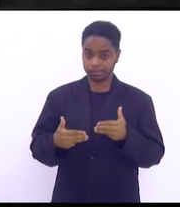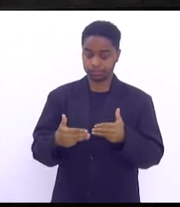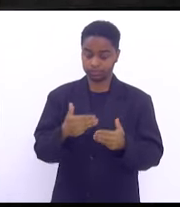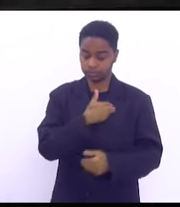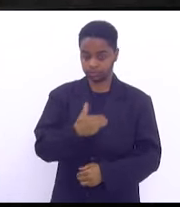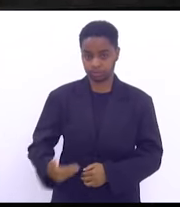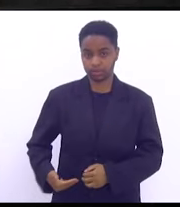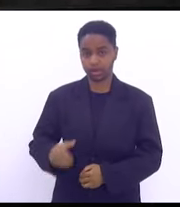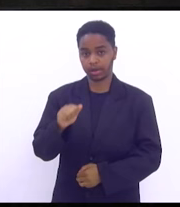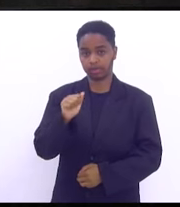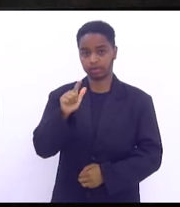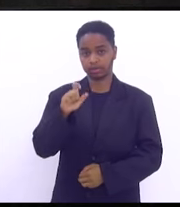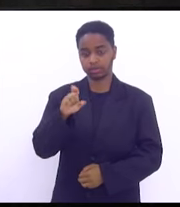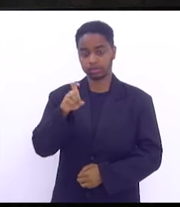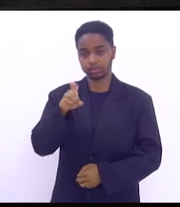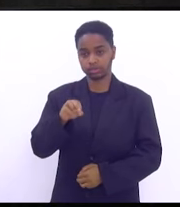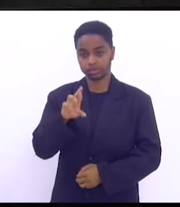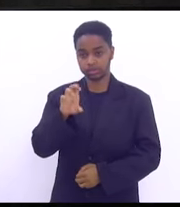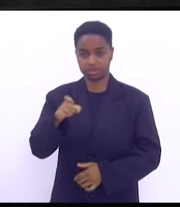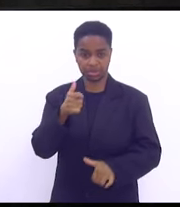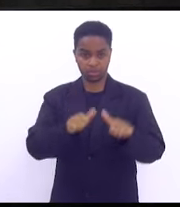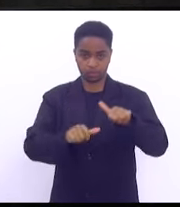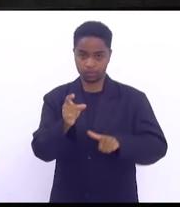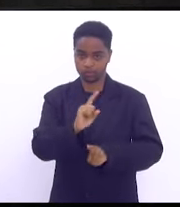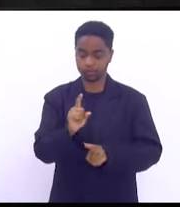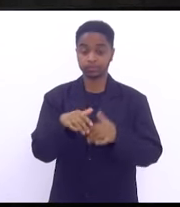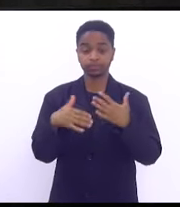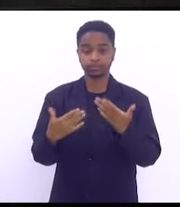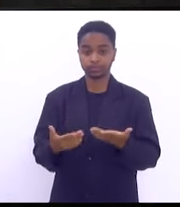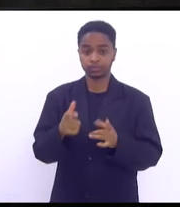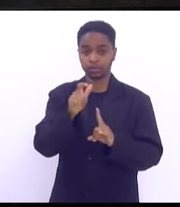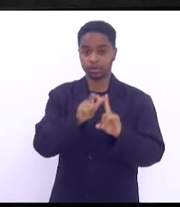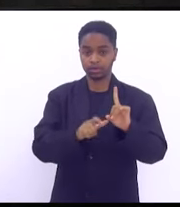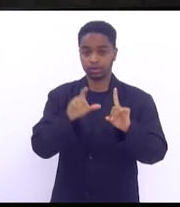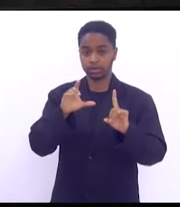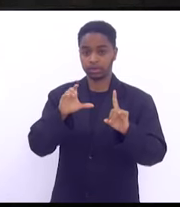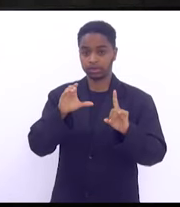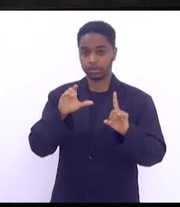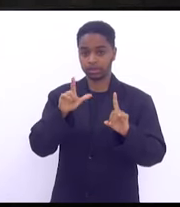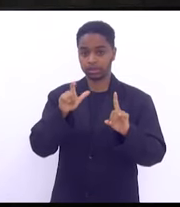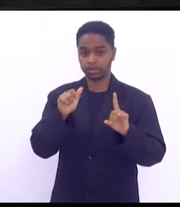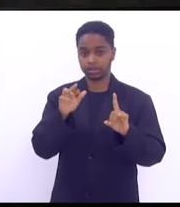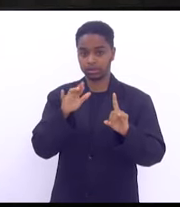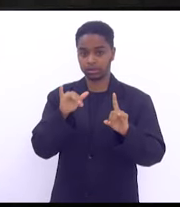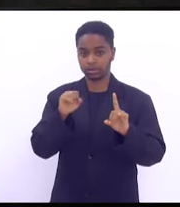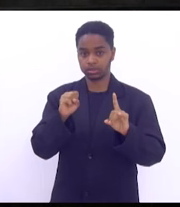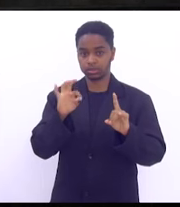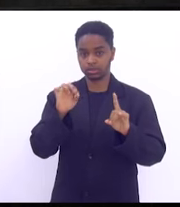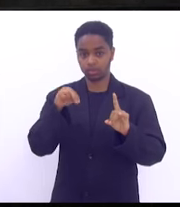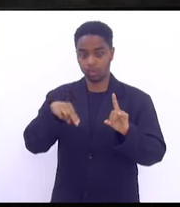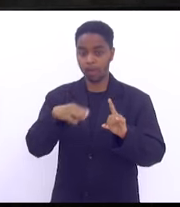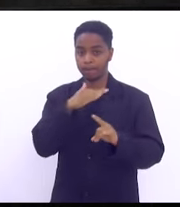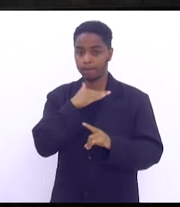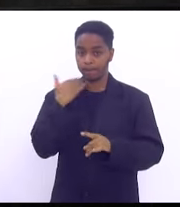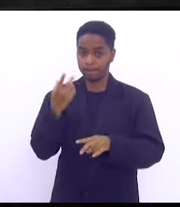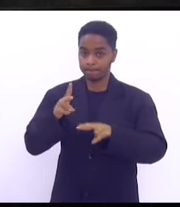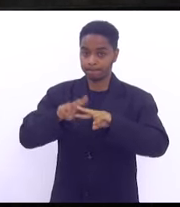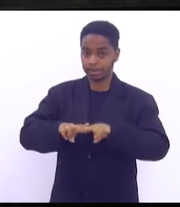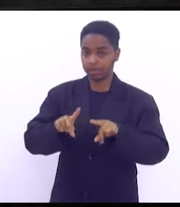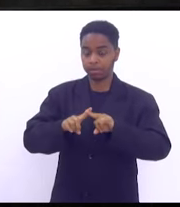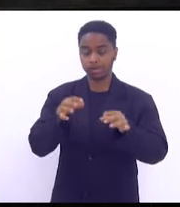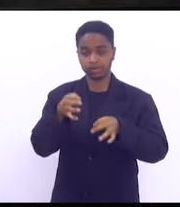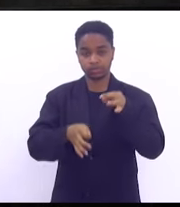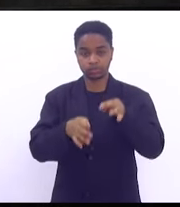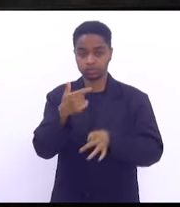pleito. Então, vamos deixar algo bem claro. Clériston morreu preso sem ser julgado. E eu não vi